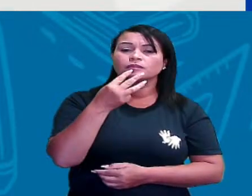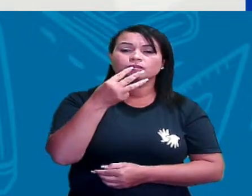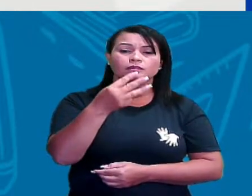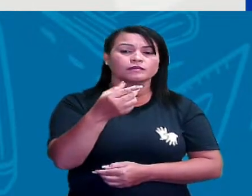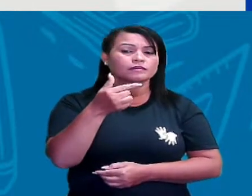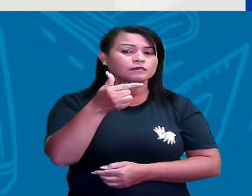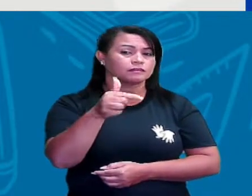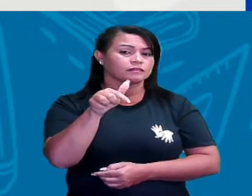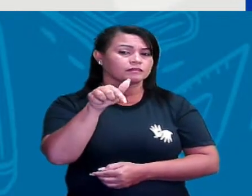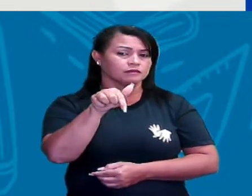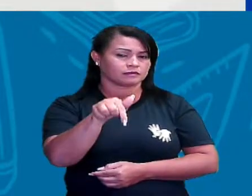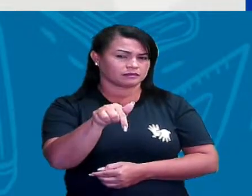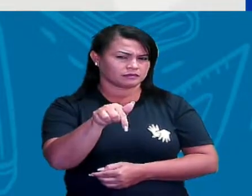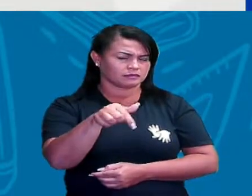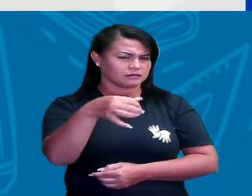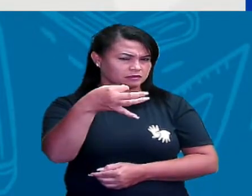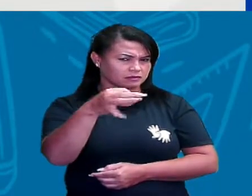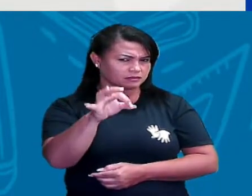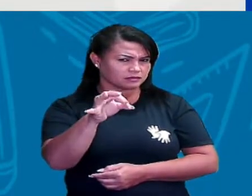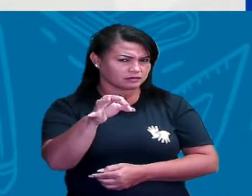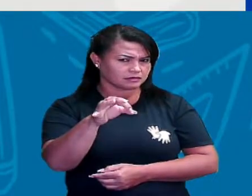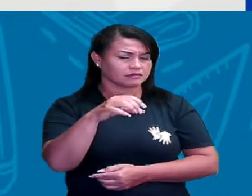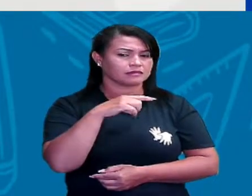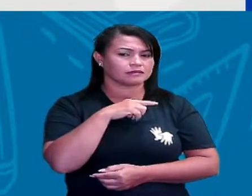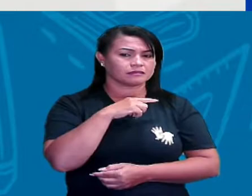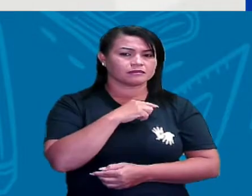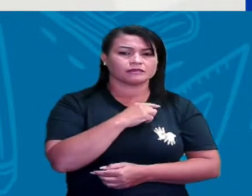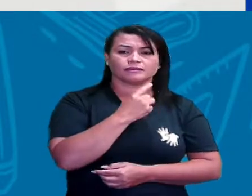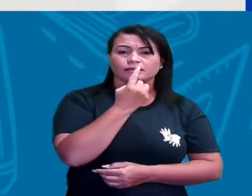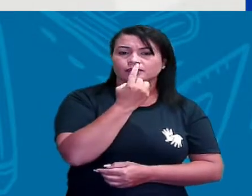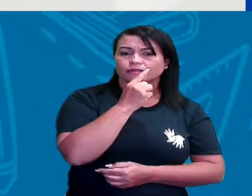1327. Não é assim que se lê esse número? Então, eu tenho o número